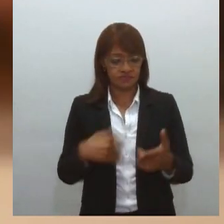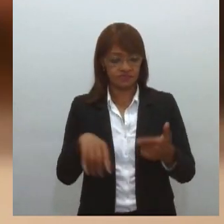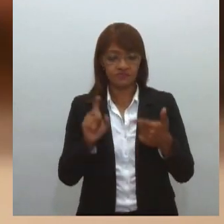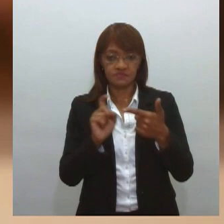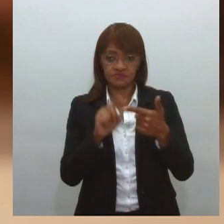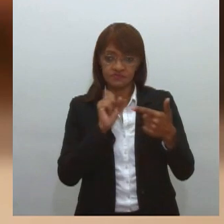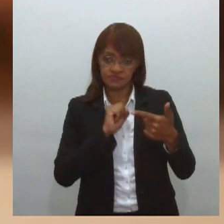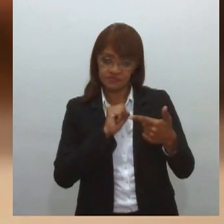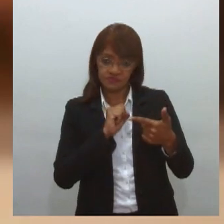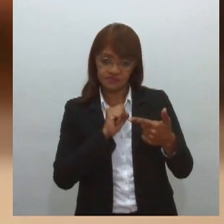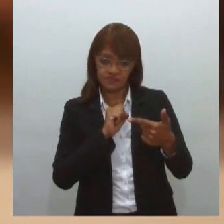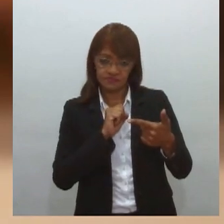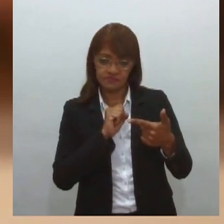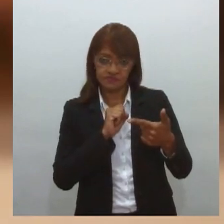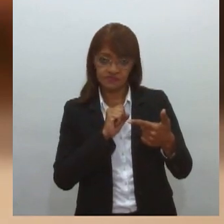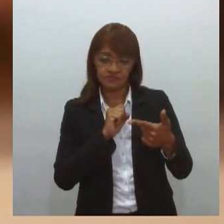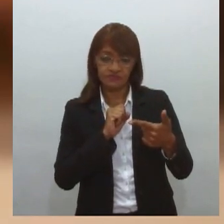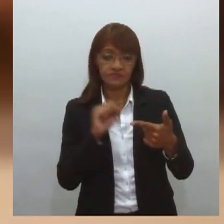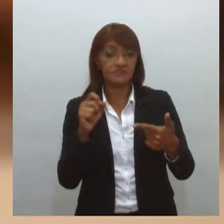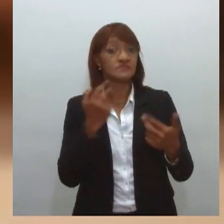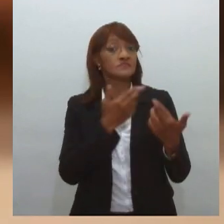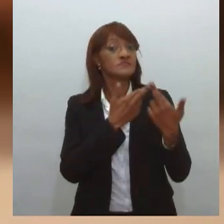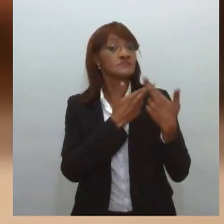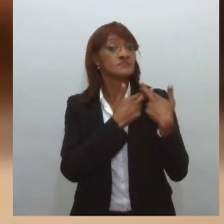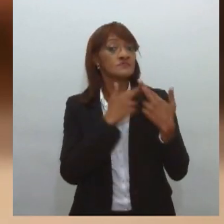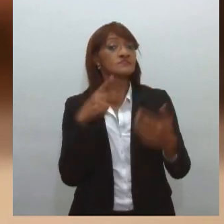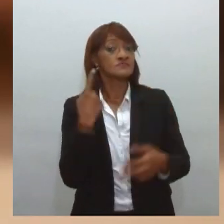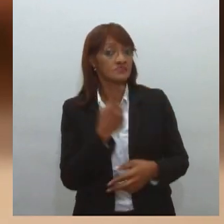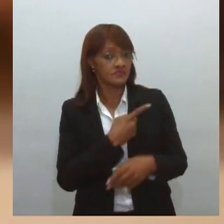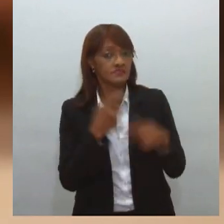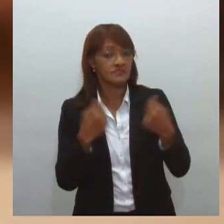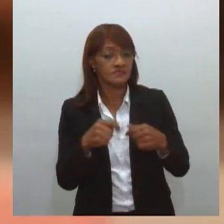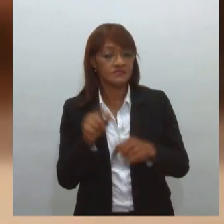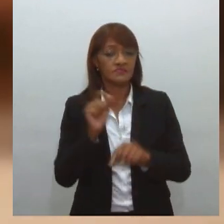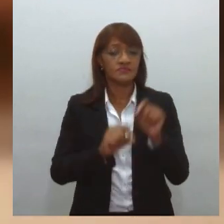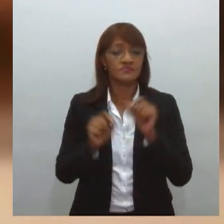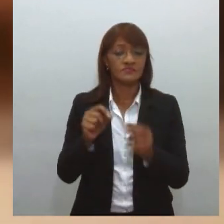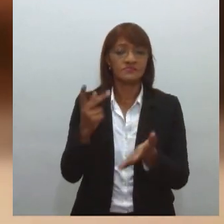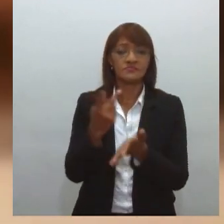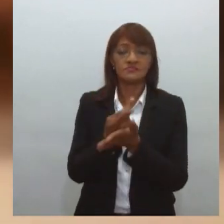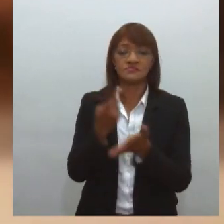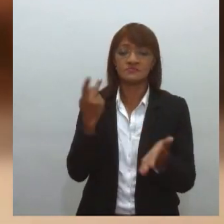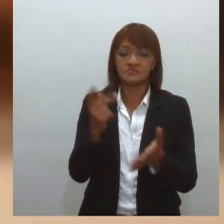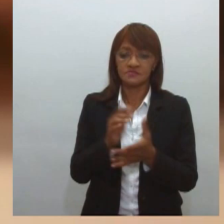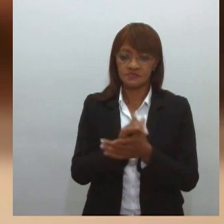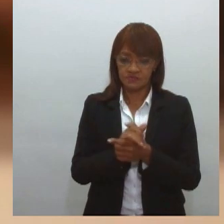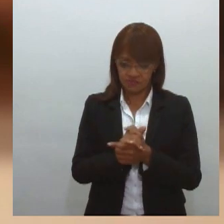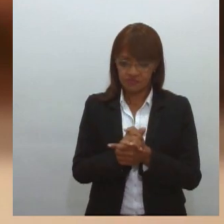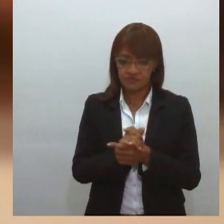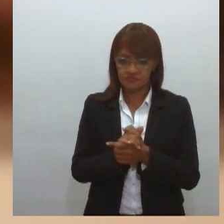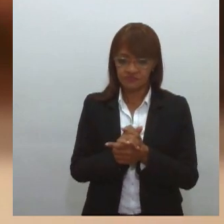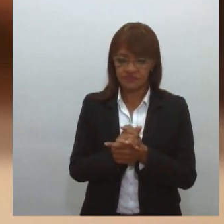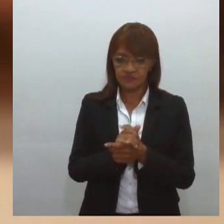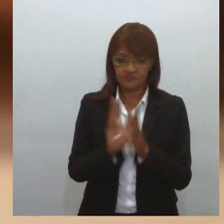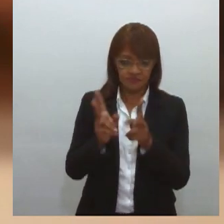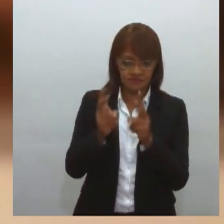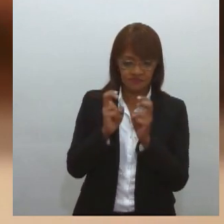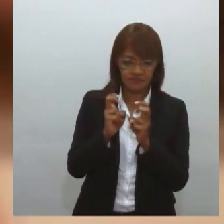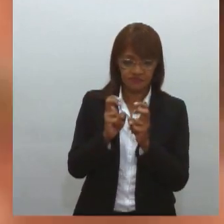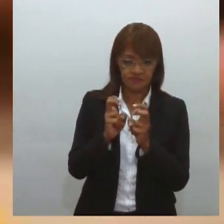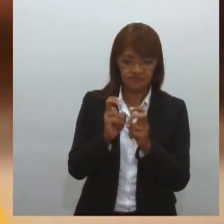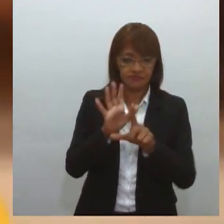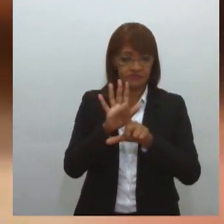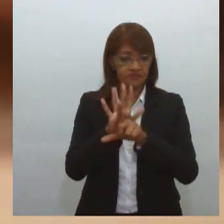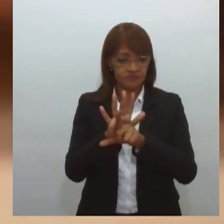a obrigação de saber o que está acontecendo, até por ter uma demanda para modificar essa legislação,